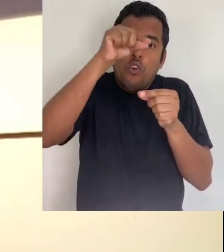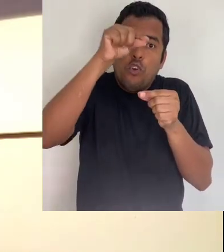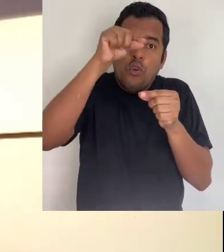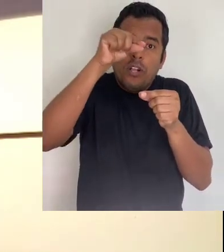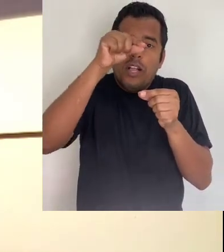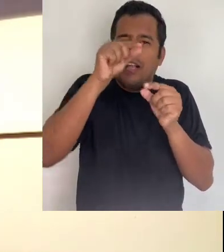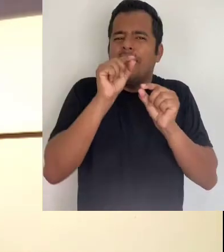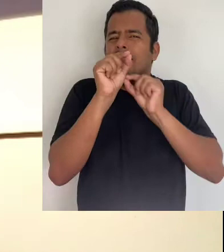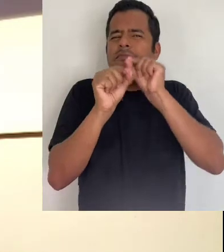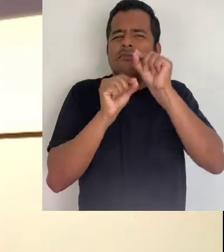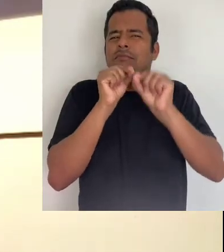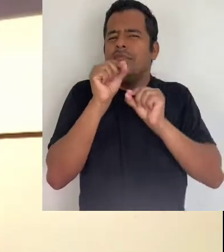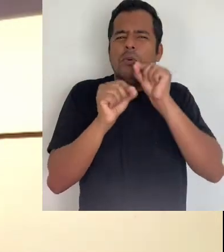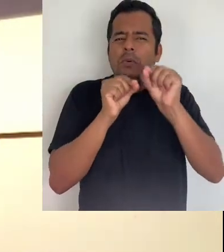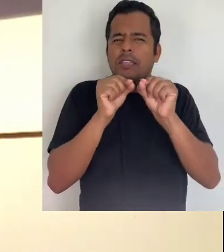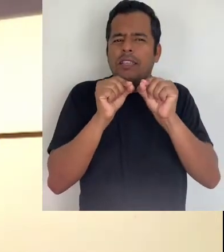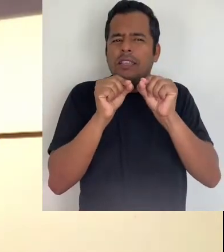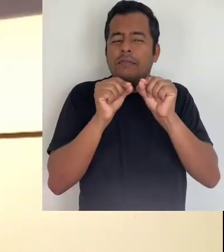fundo redondo,